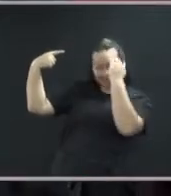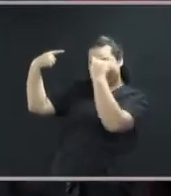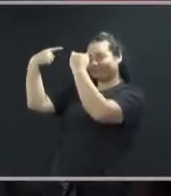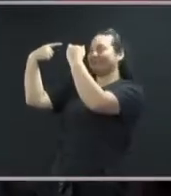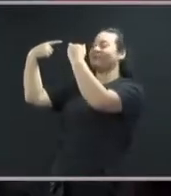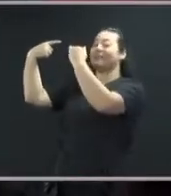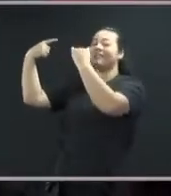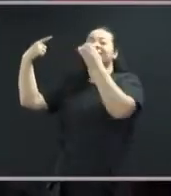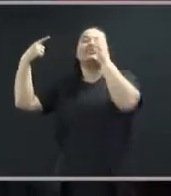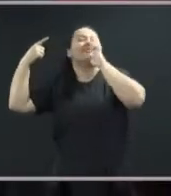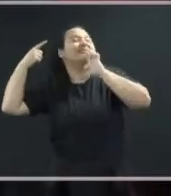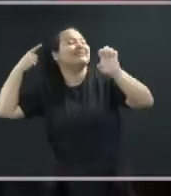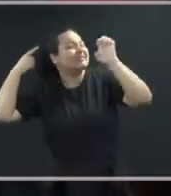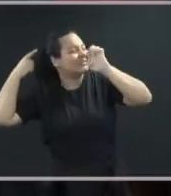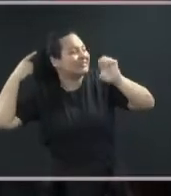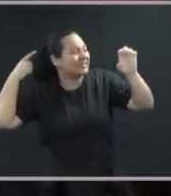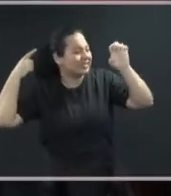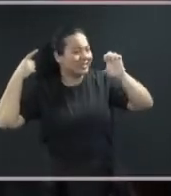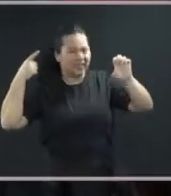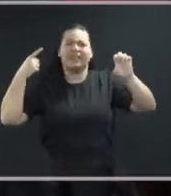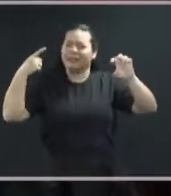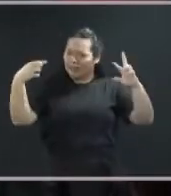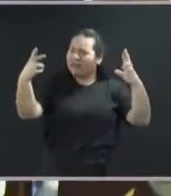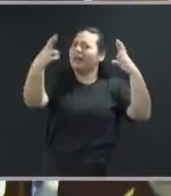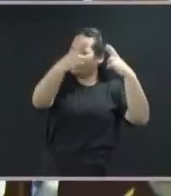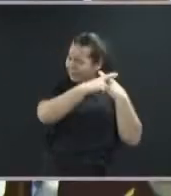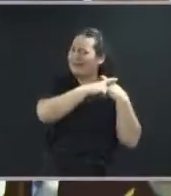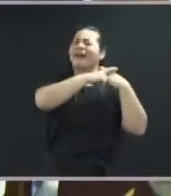É muita coisa, fala a verdade, não é muita coisa, não.